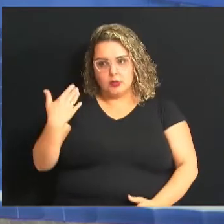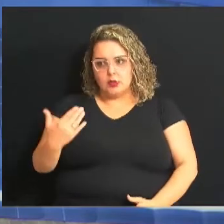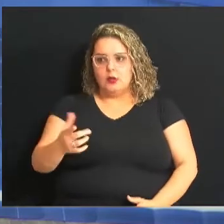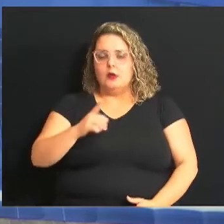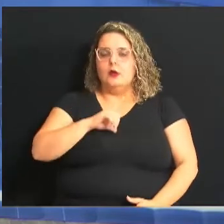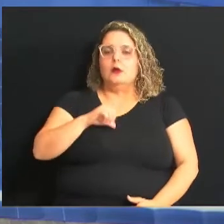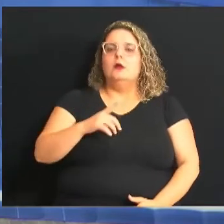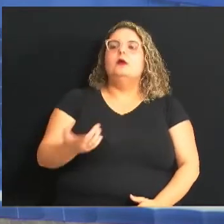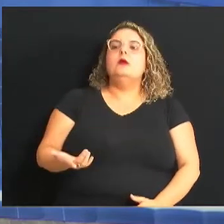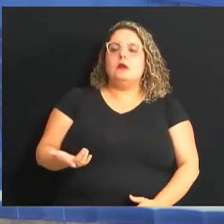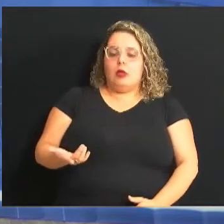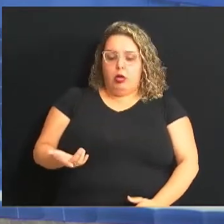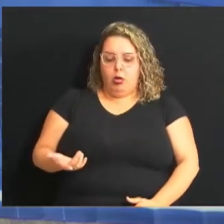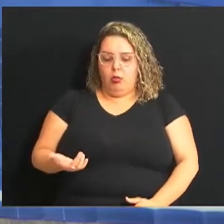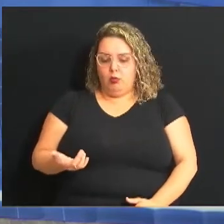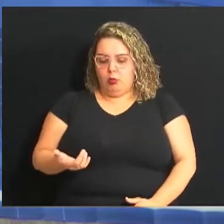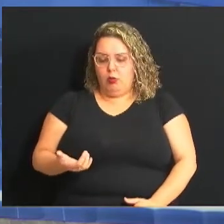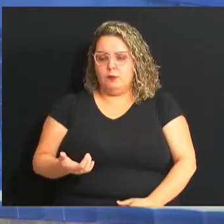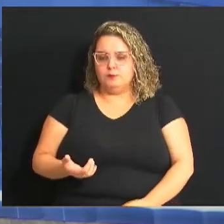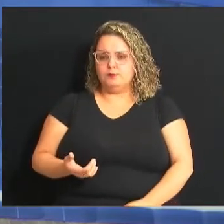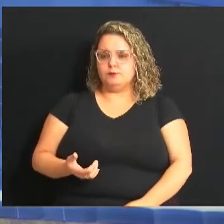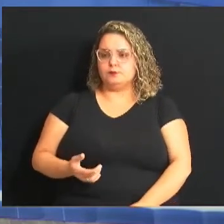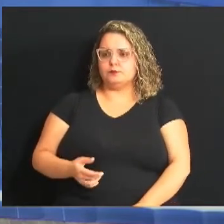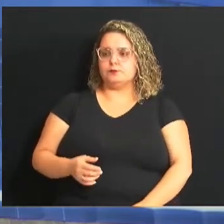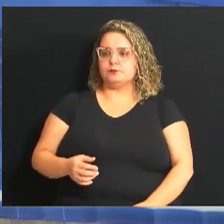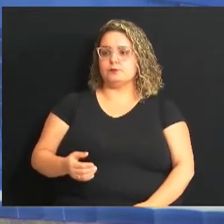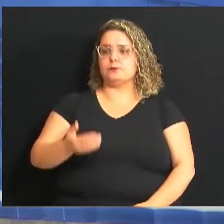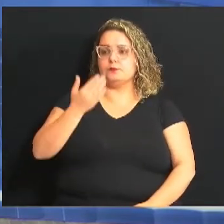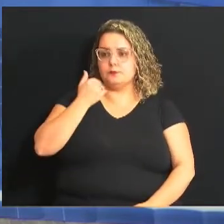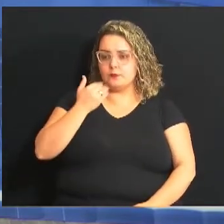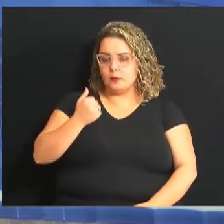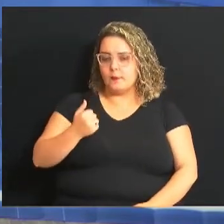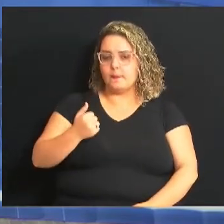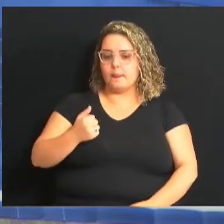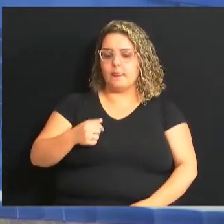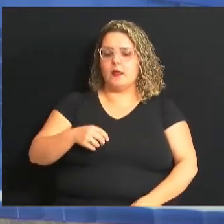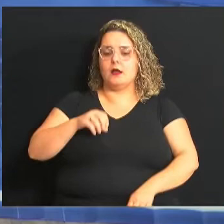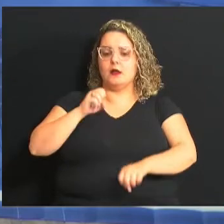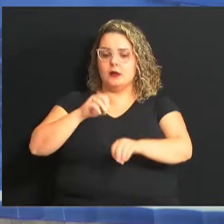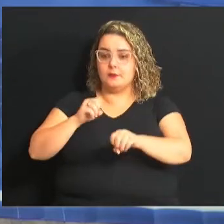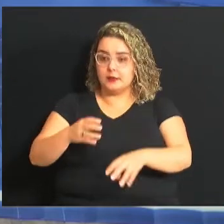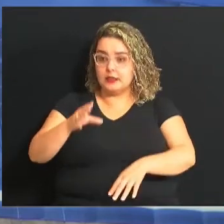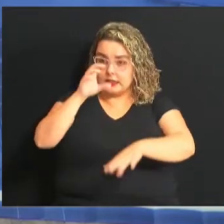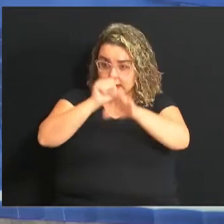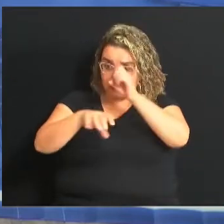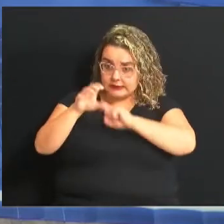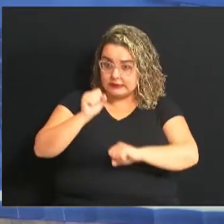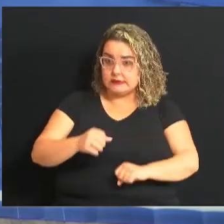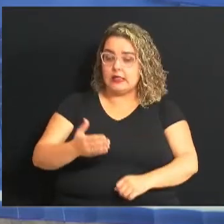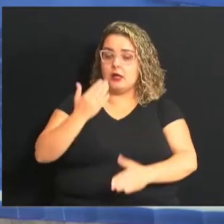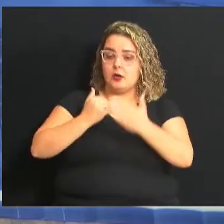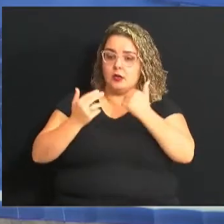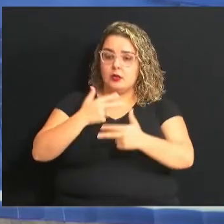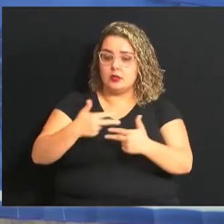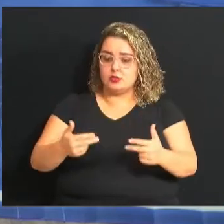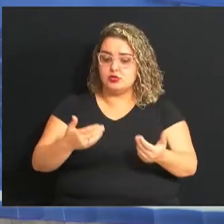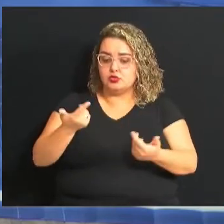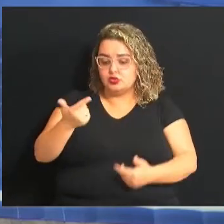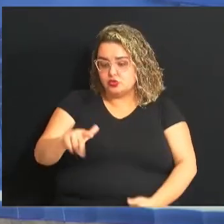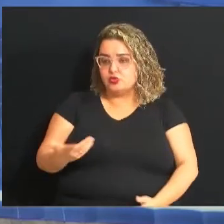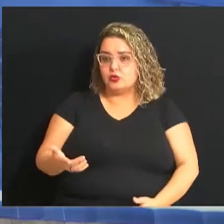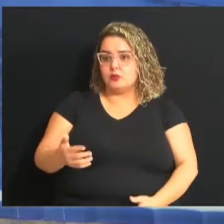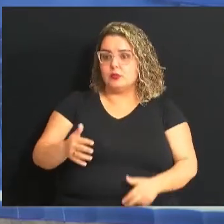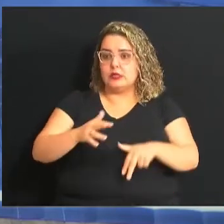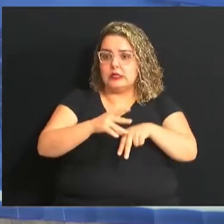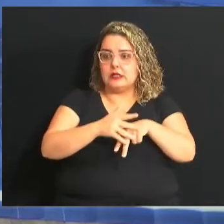Porque a dieta, a reeducação alimentar, ela tem que se enquadrar dentro da rotina daquele paciente. Não